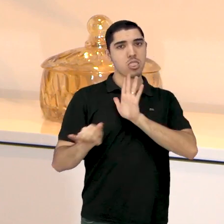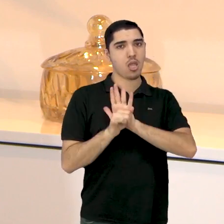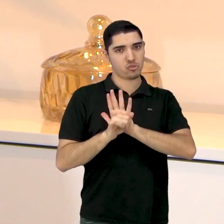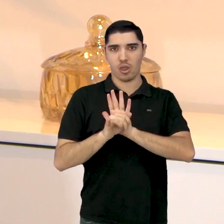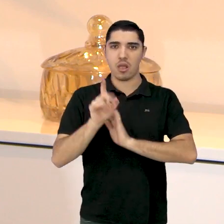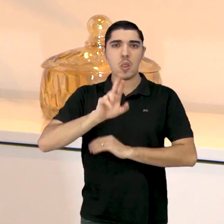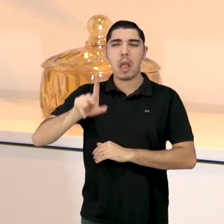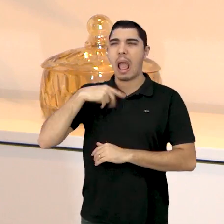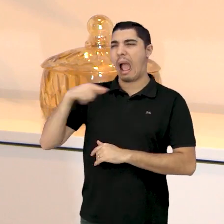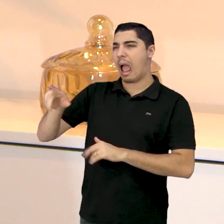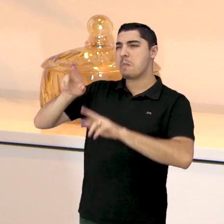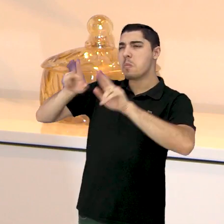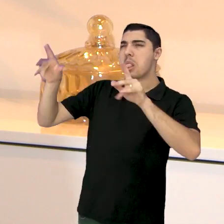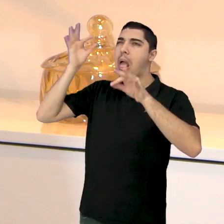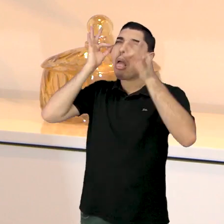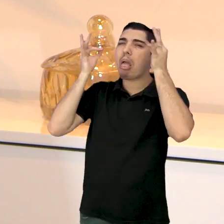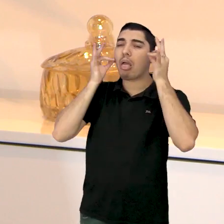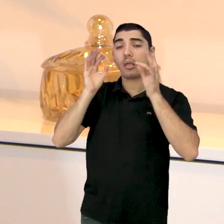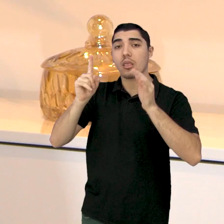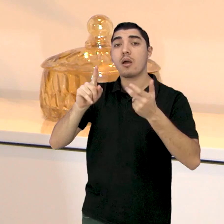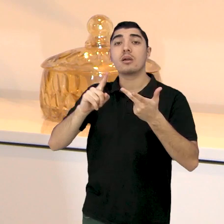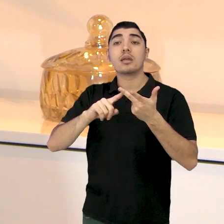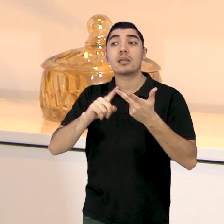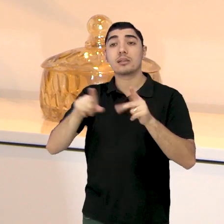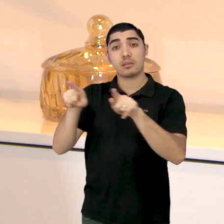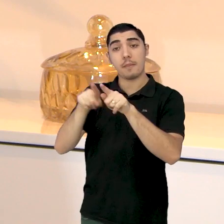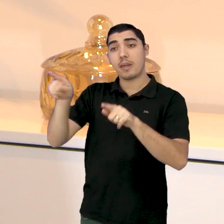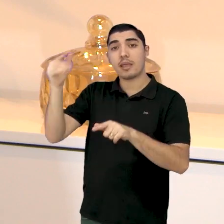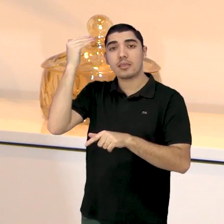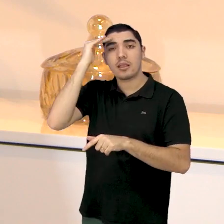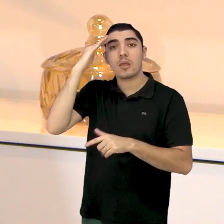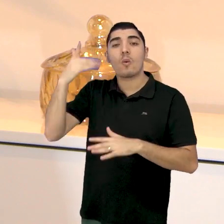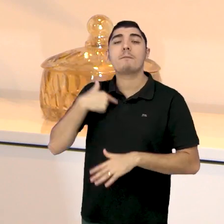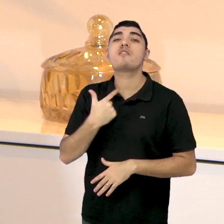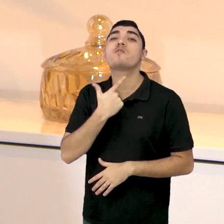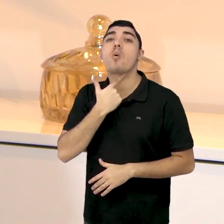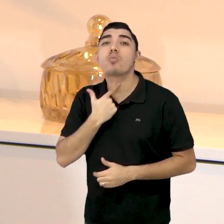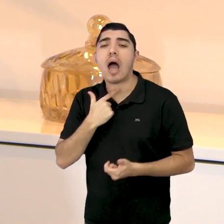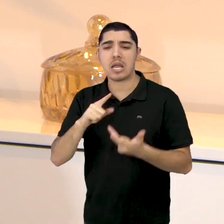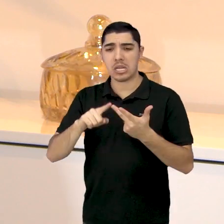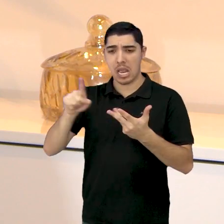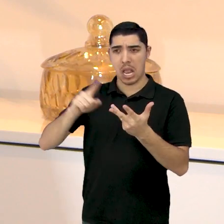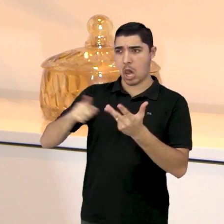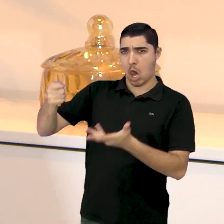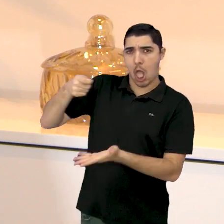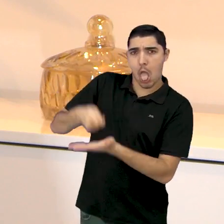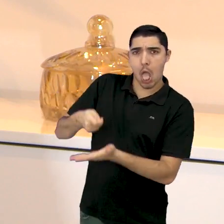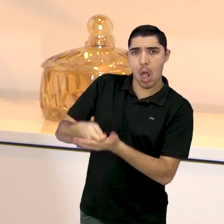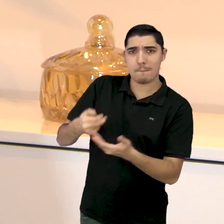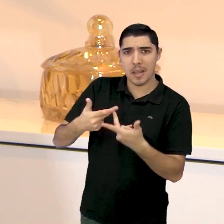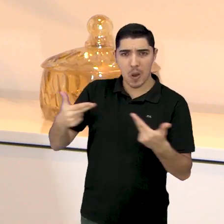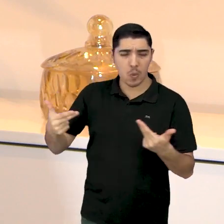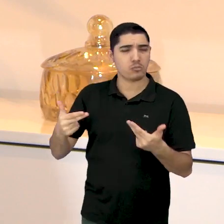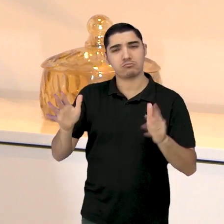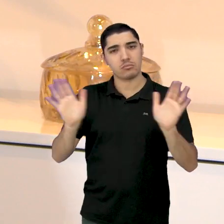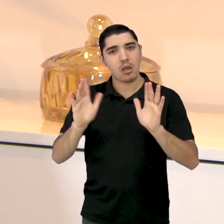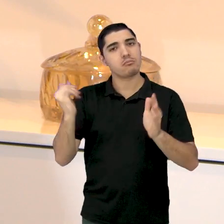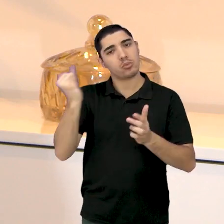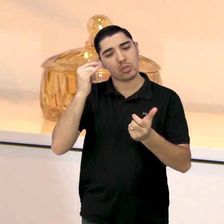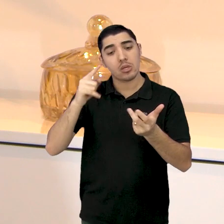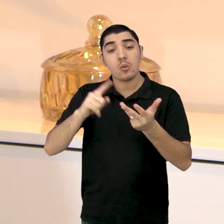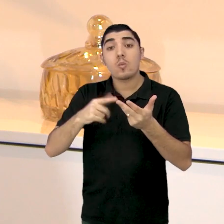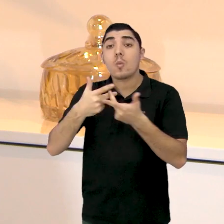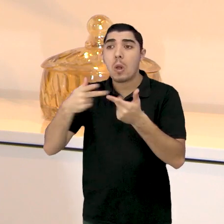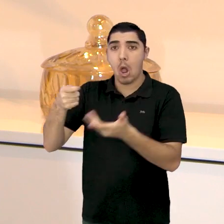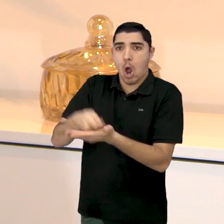seus desejos, sem forçar nada, sem criar procedimentos desnecessários. É isso que eu acho que a gente